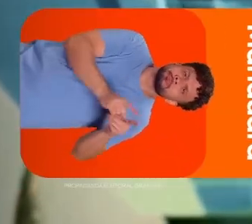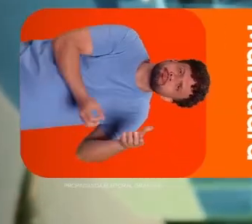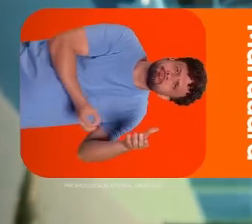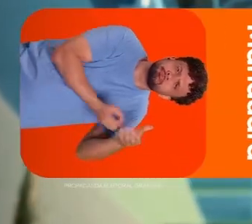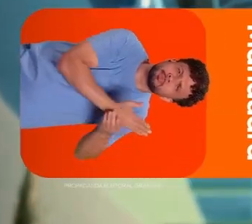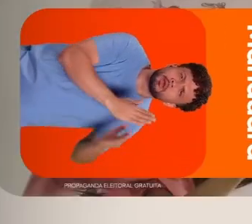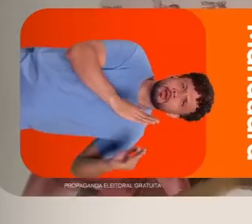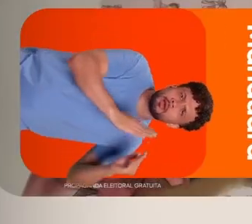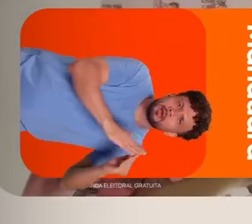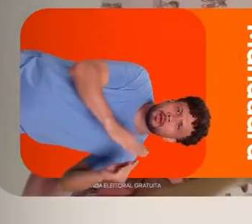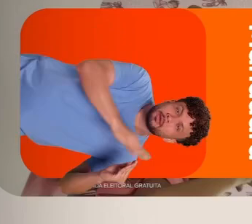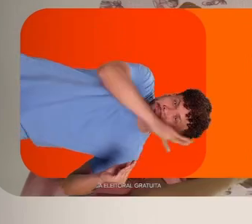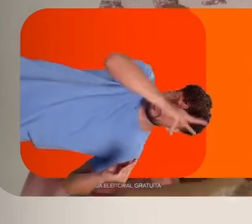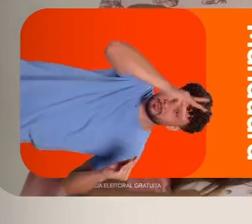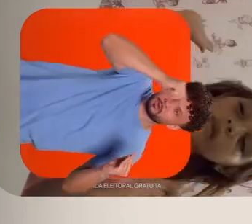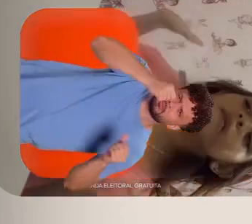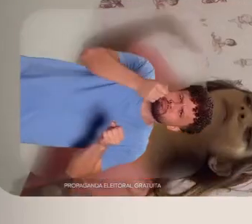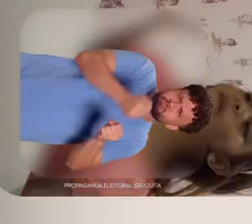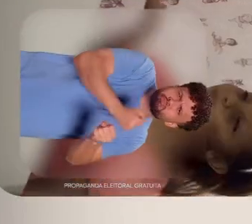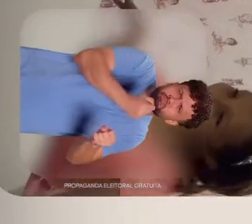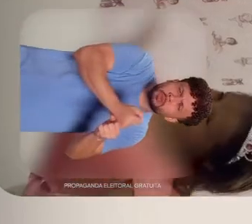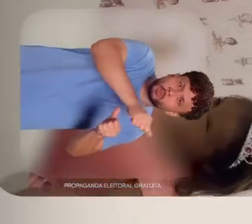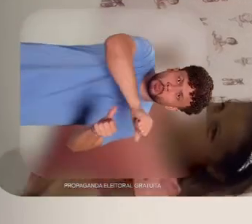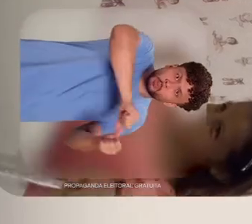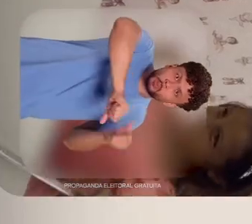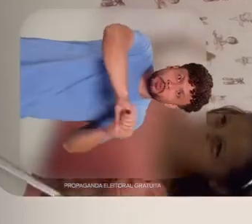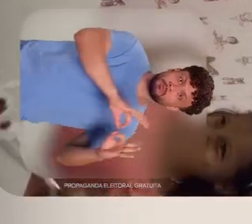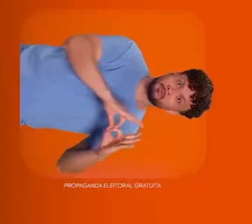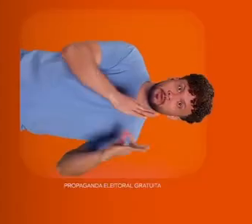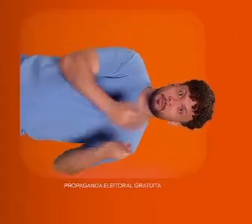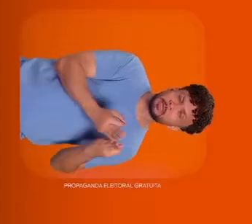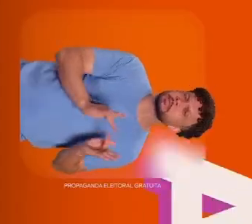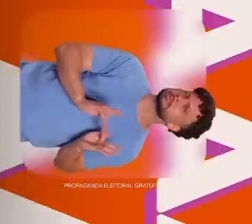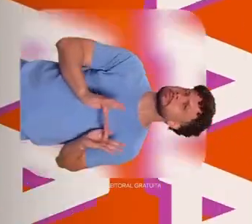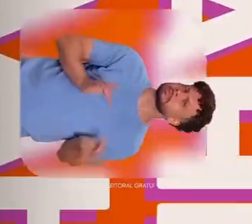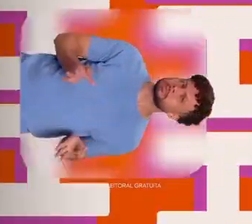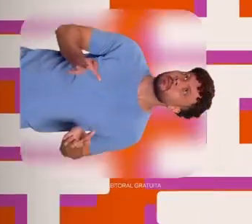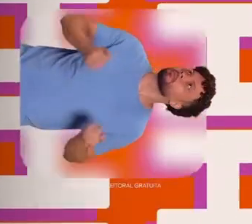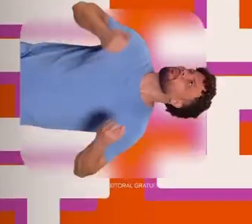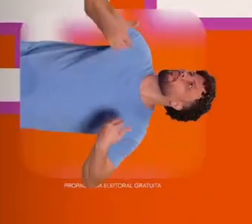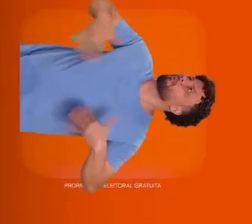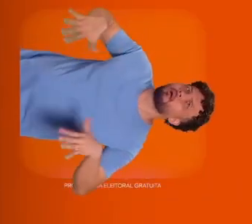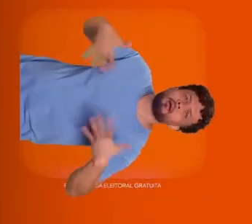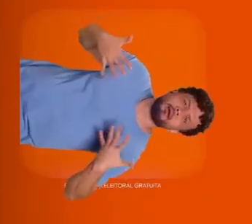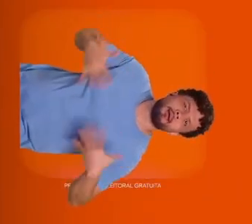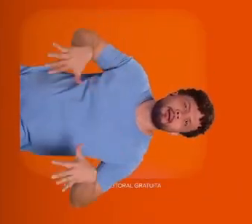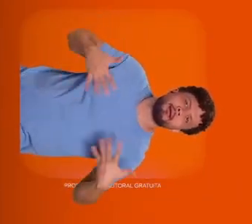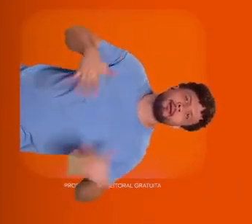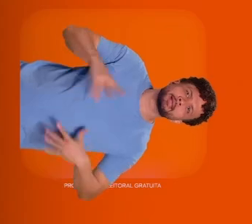Casa Manauara, que está reformando a moradia de famílias mais carentes.